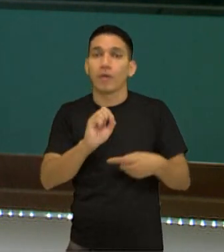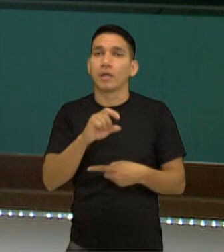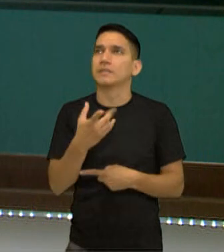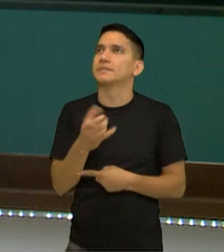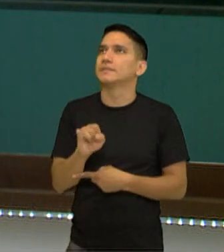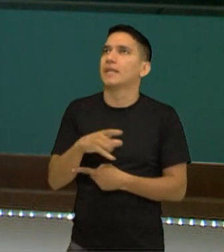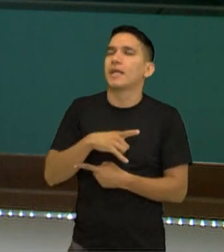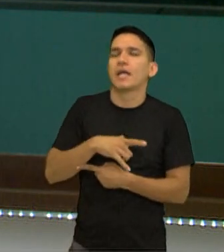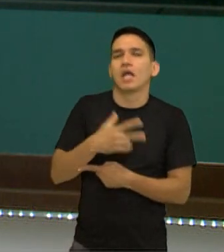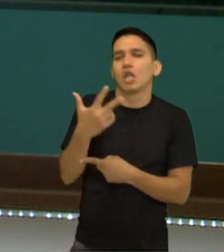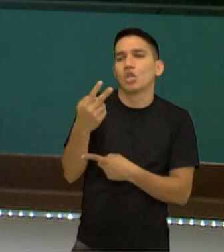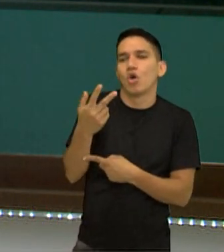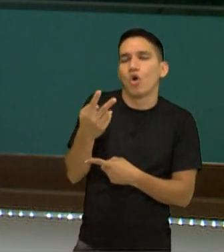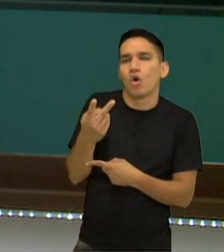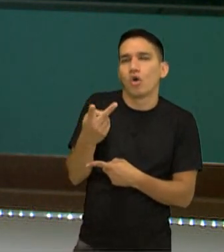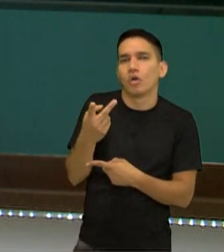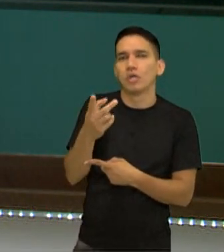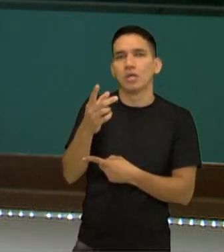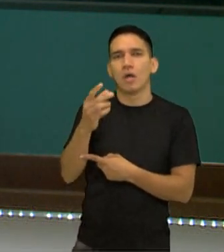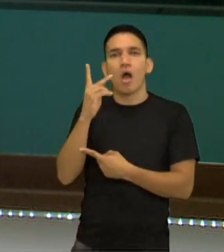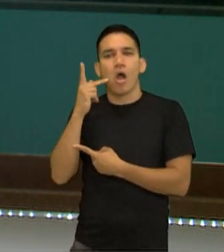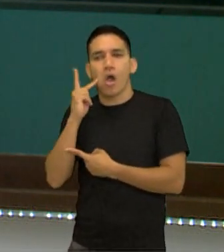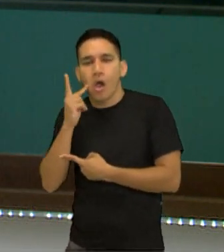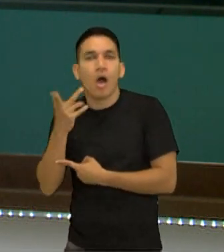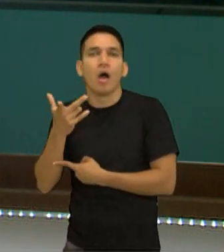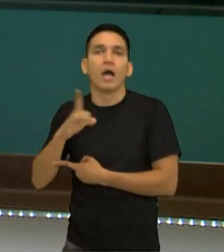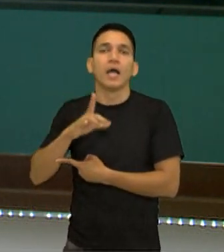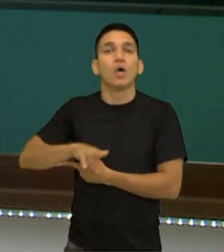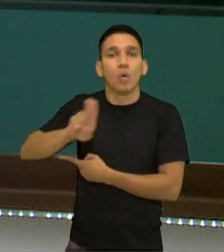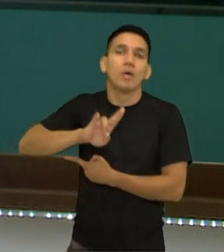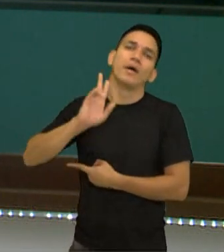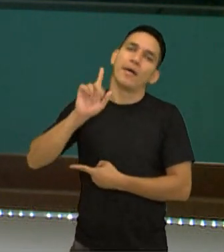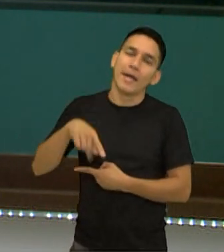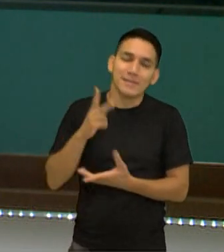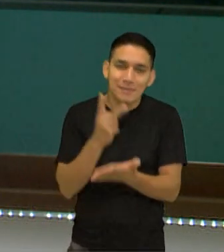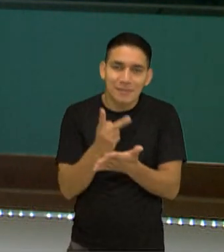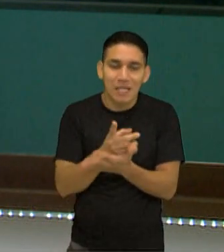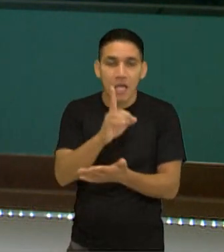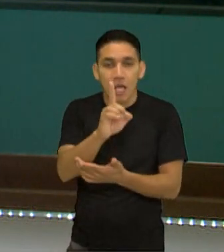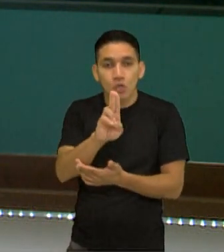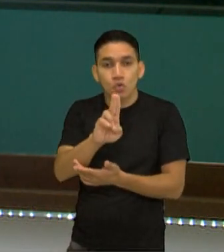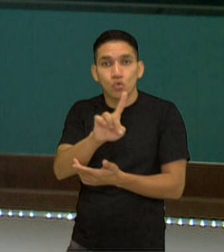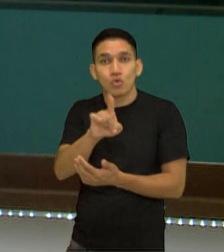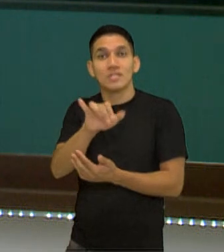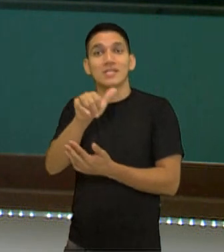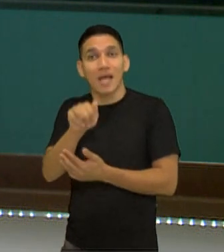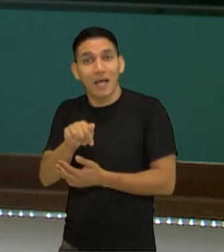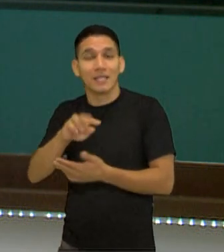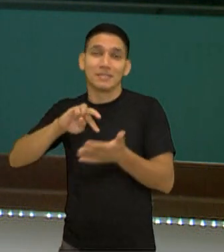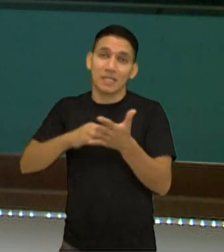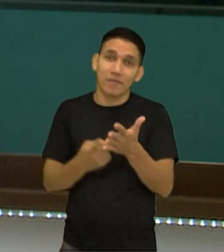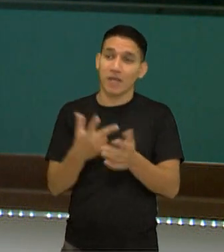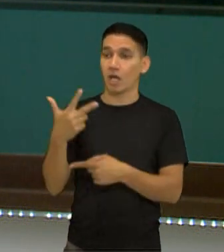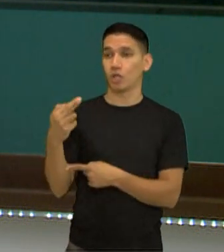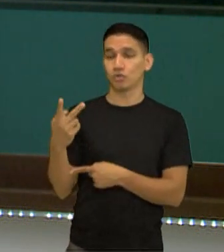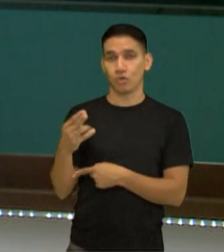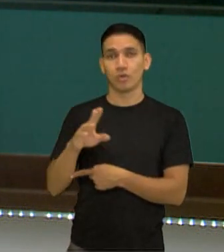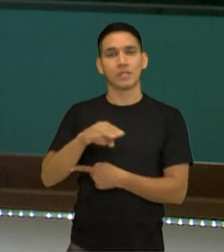de bombons, tenho 12 bombons. Então, essa dúzia sempre vale 12 e esse 1 mol sempre vai